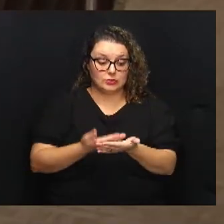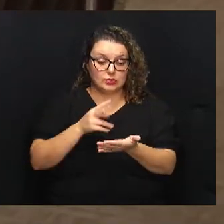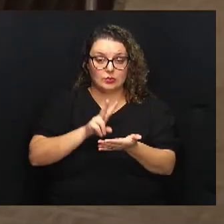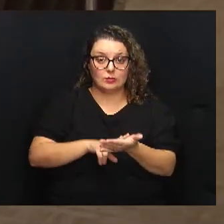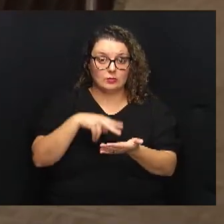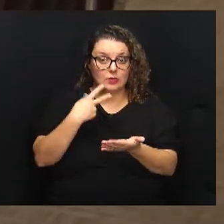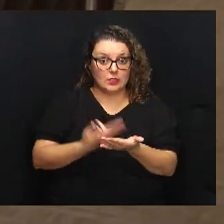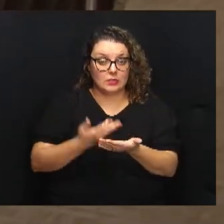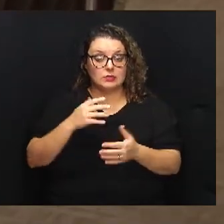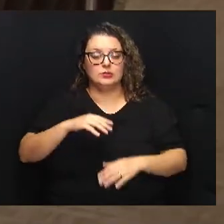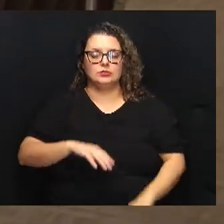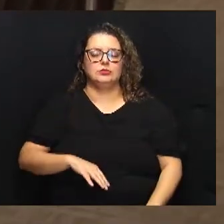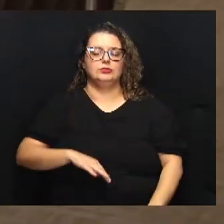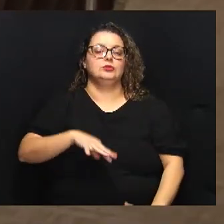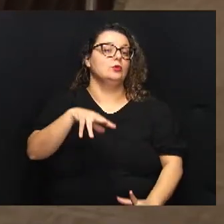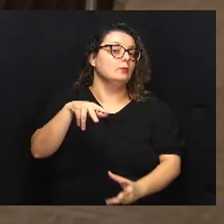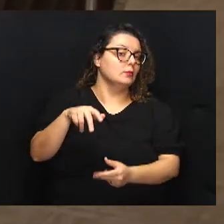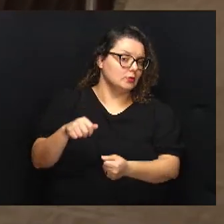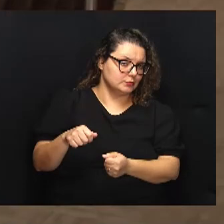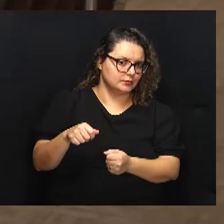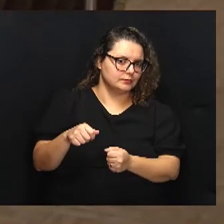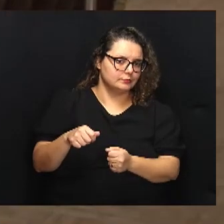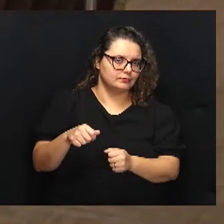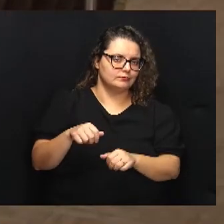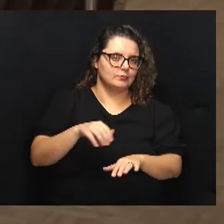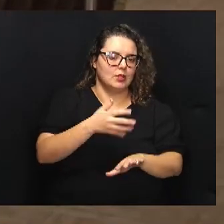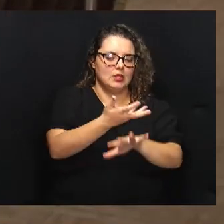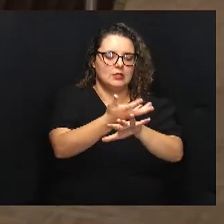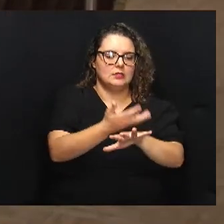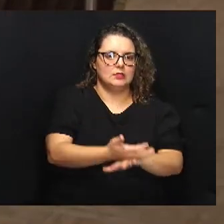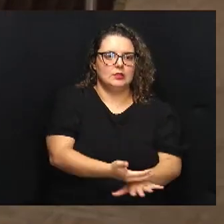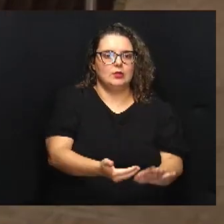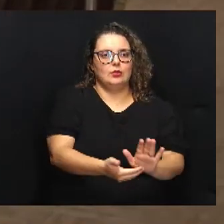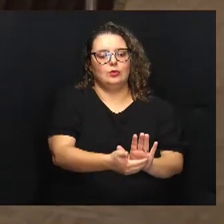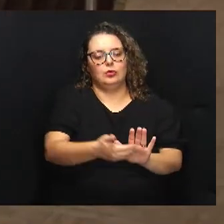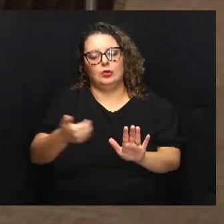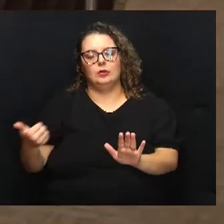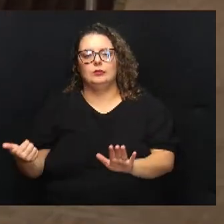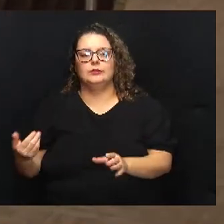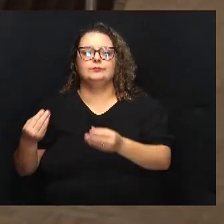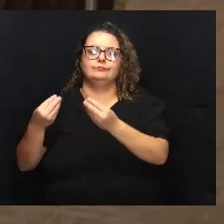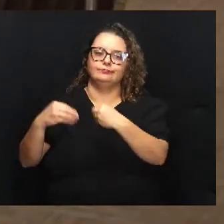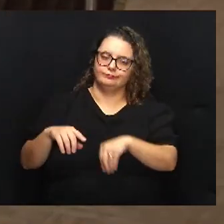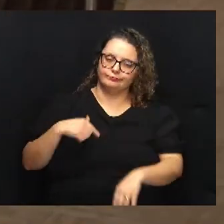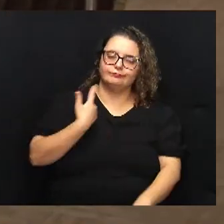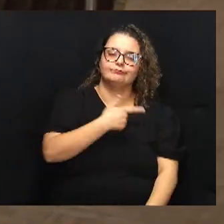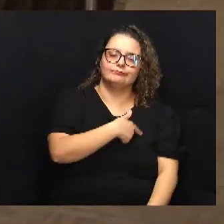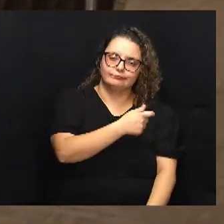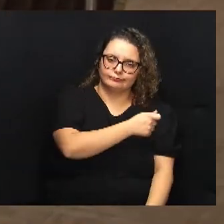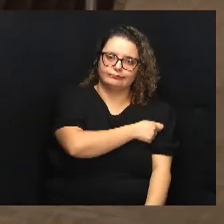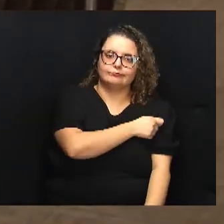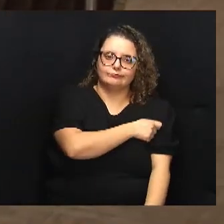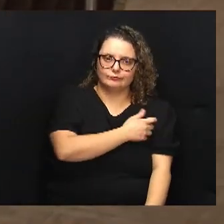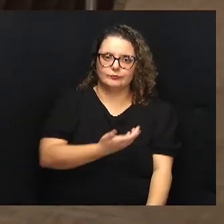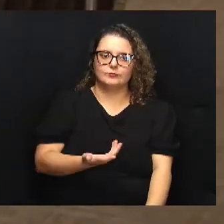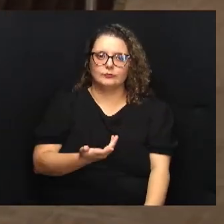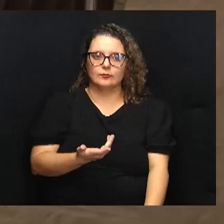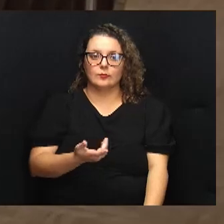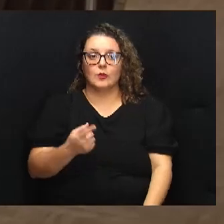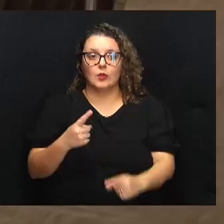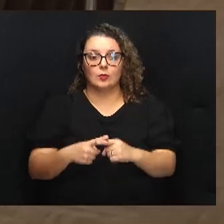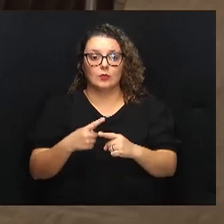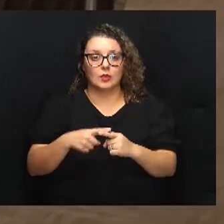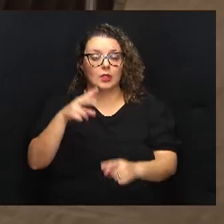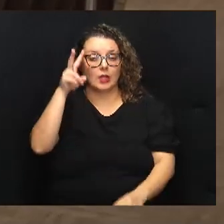de mundo. O afastamento dessas disciplinas vai prejudicar muito os nossos alunos. Remete a